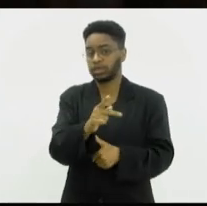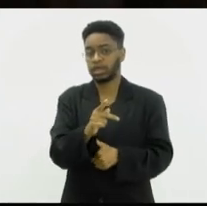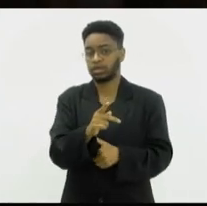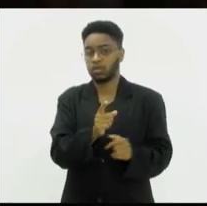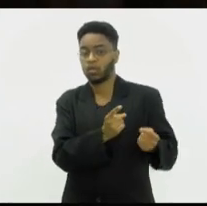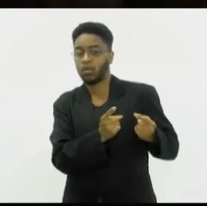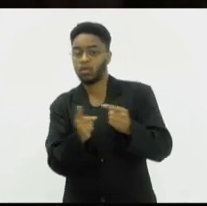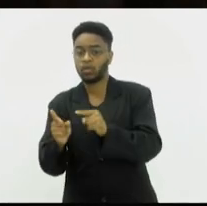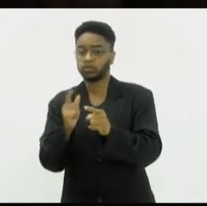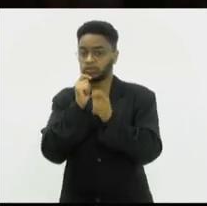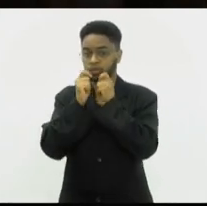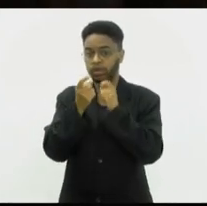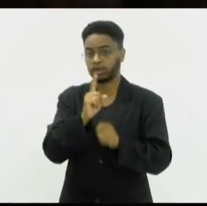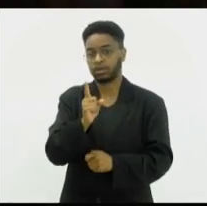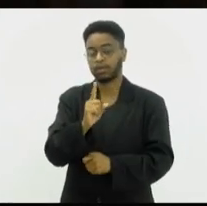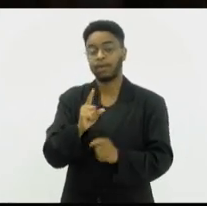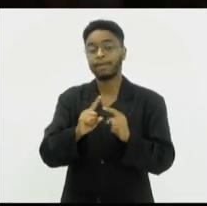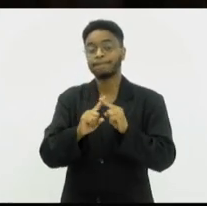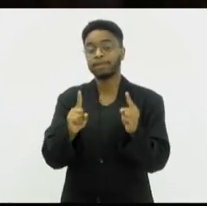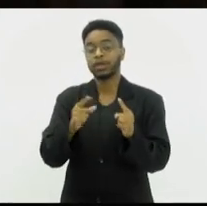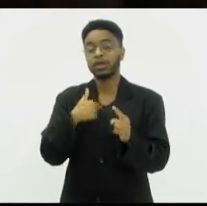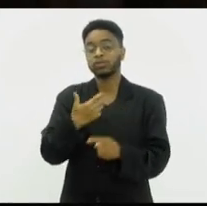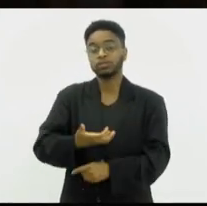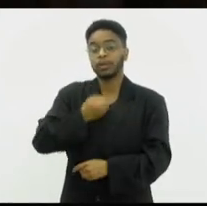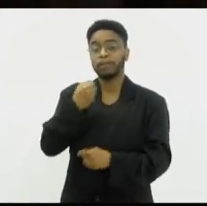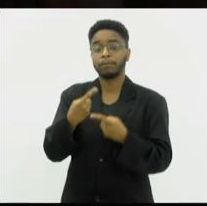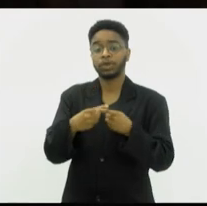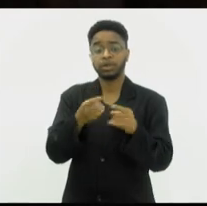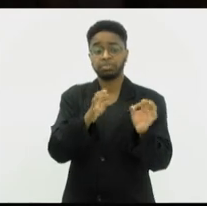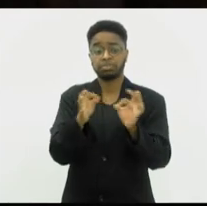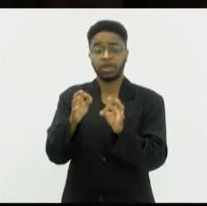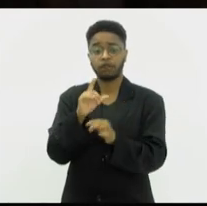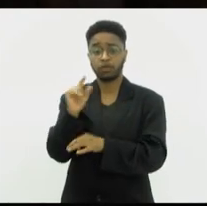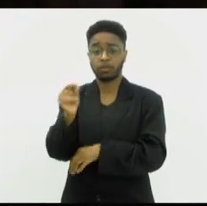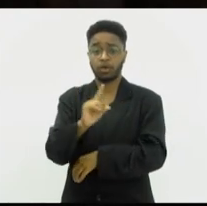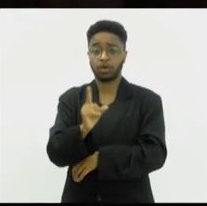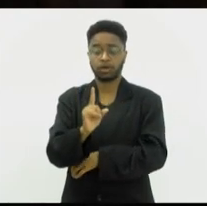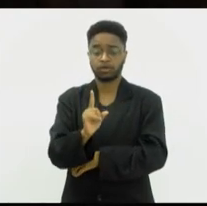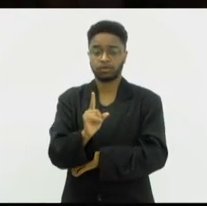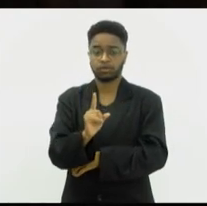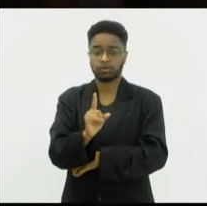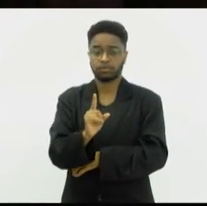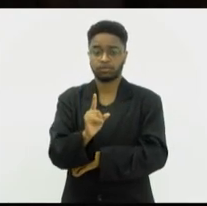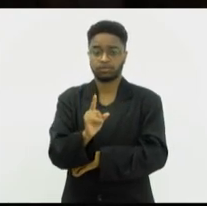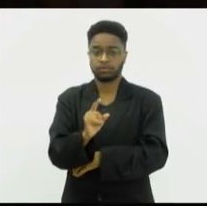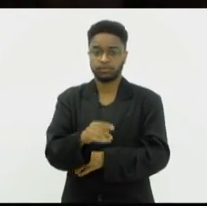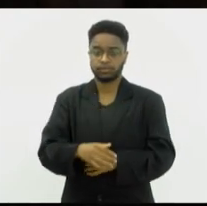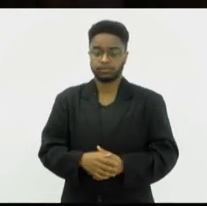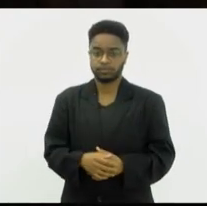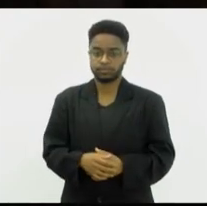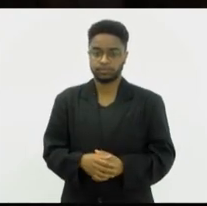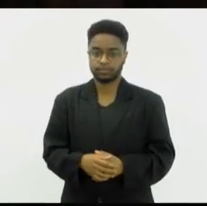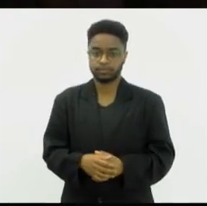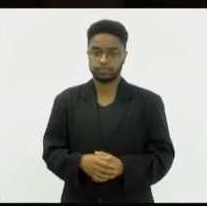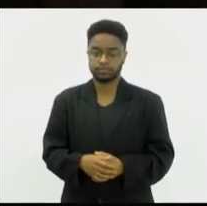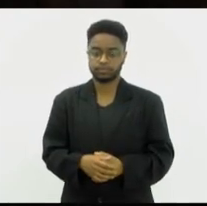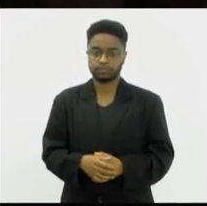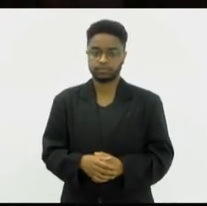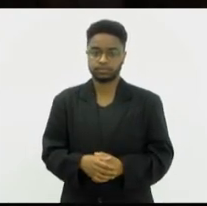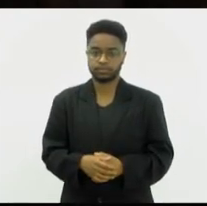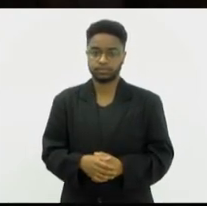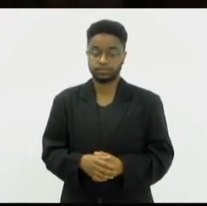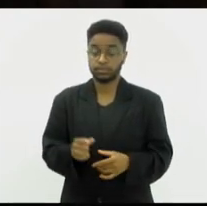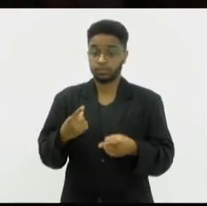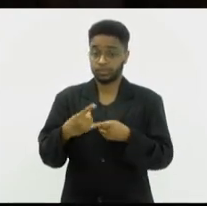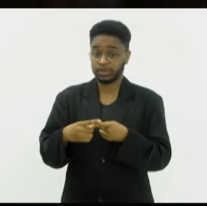jornalistas. O que eu me surpreendi foi nenhum jornalista se levantar e ir embora. Porque um jornalista